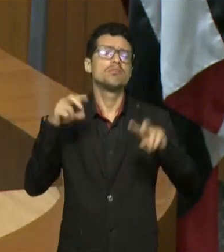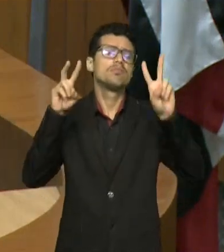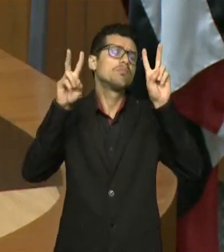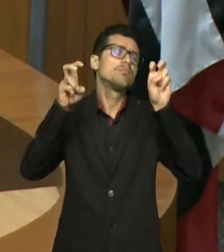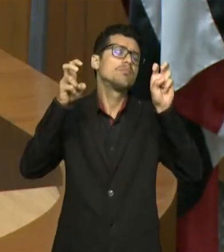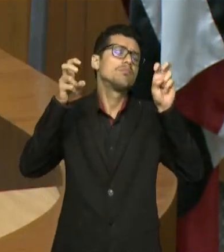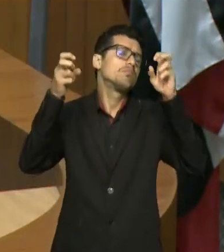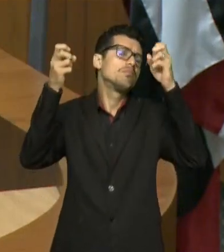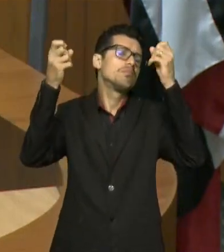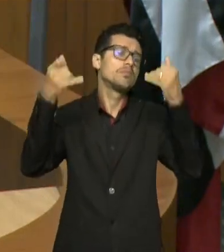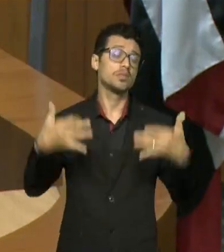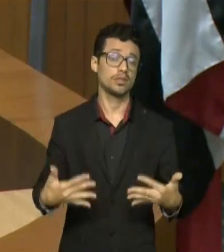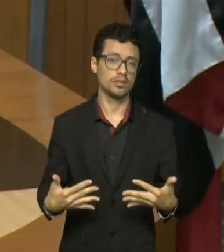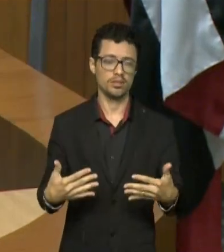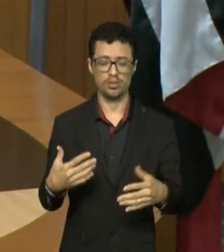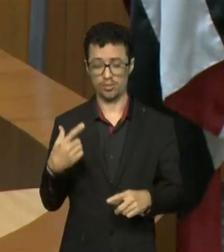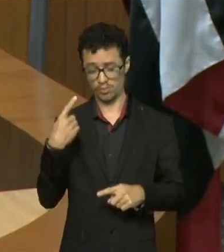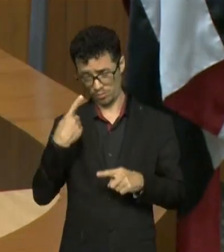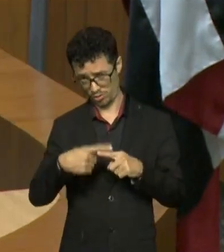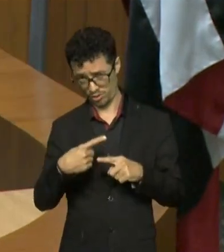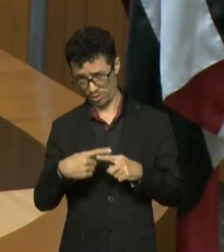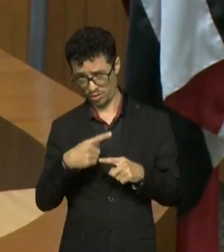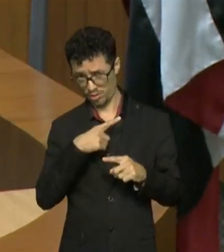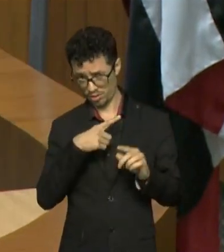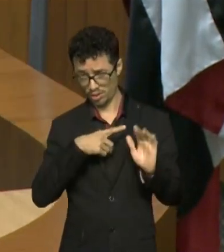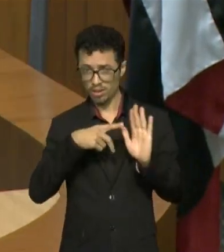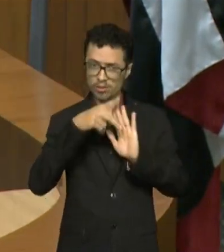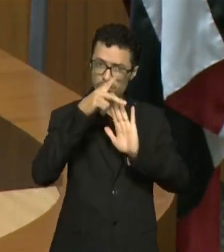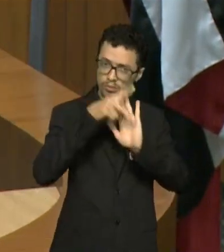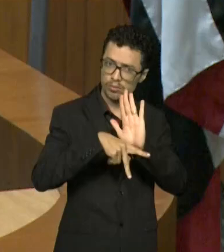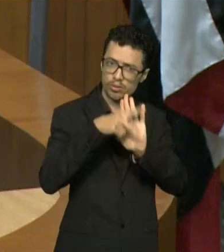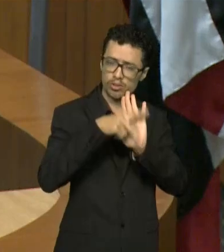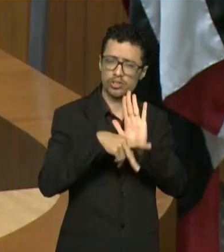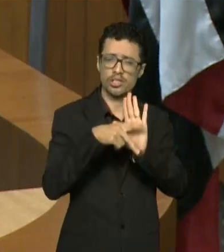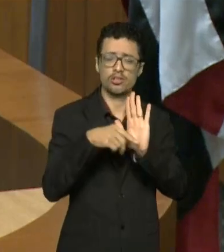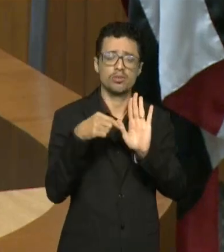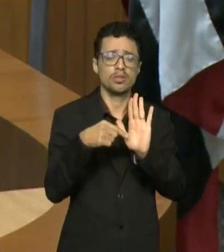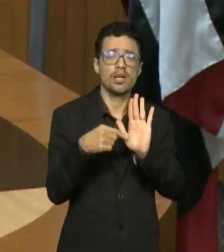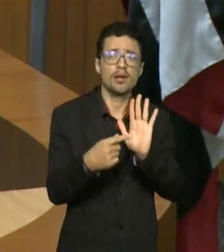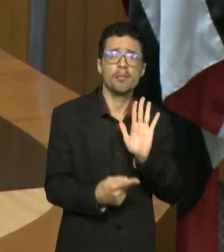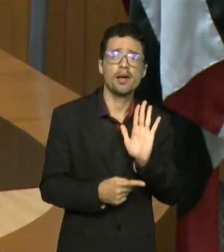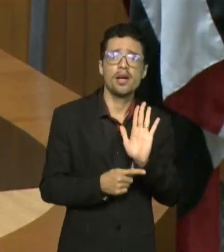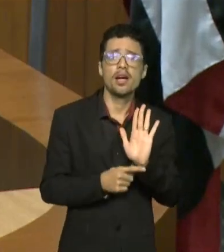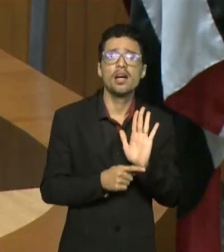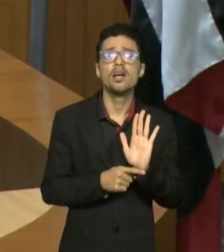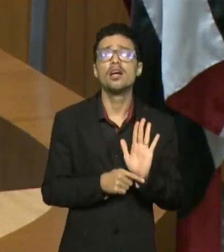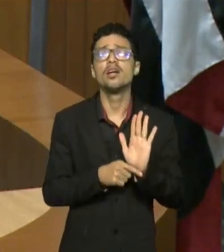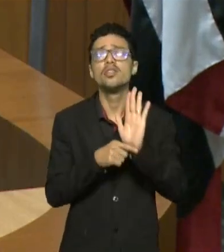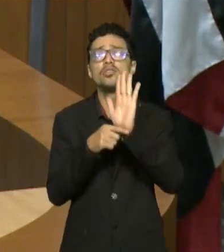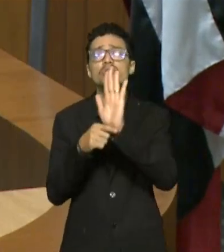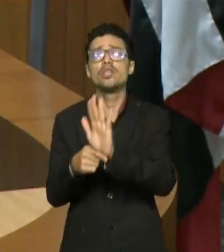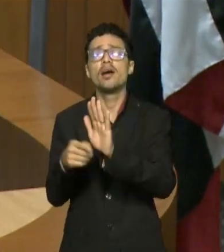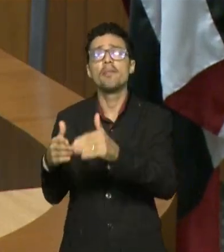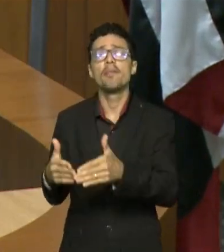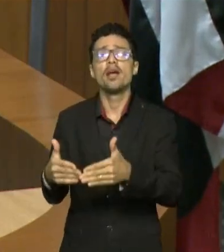está trazendo um projeto para aumentar gratificações do gabinete militar.